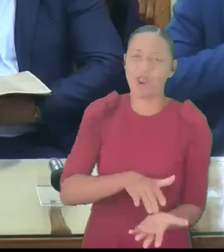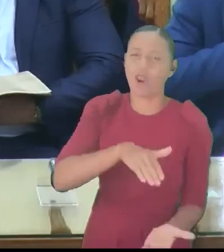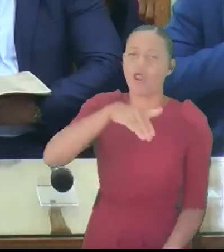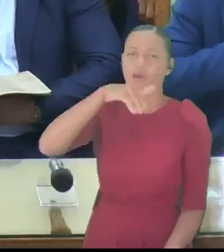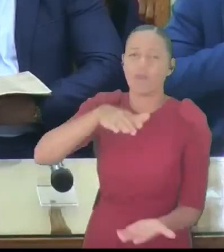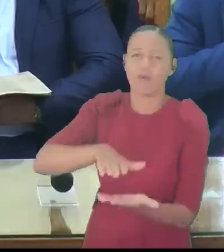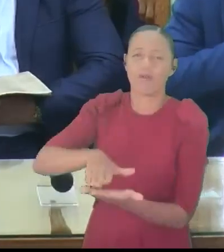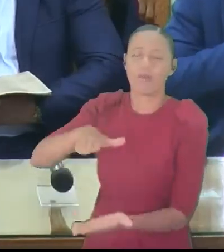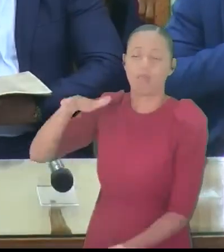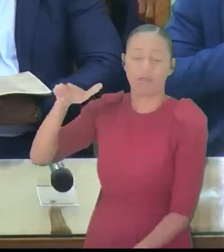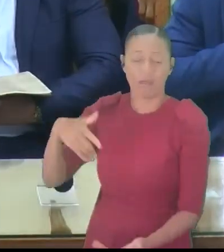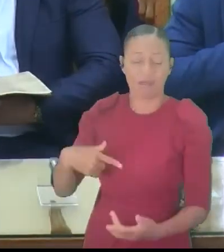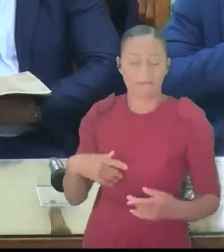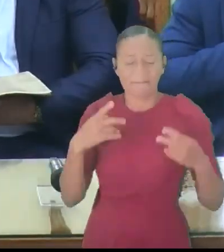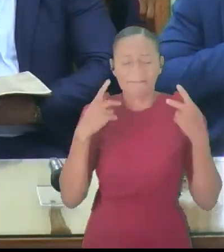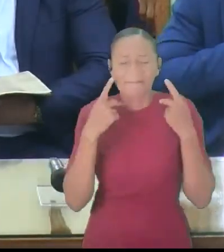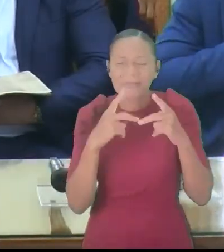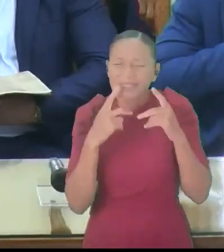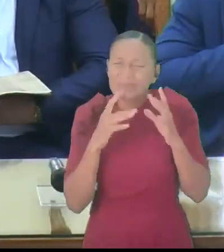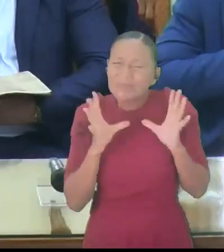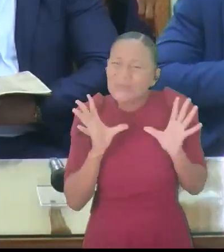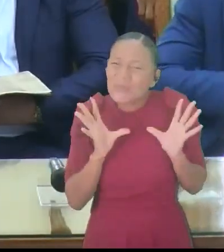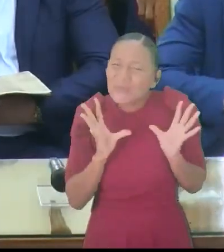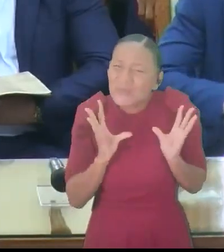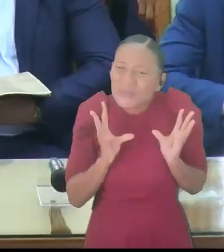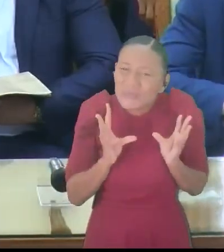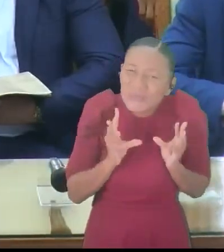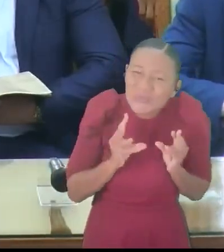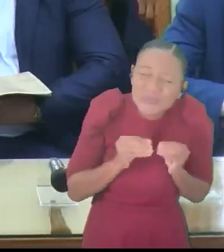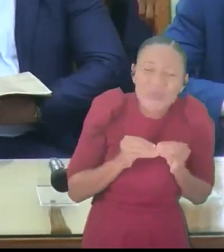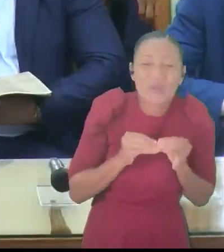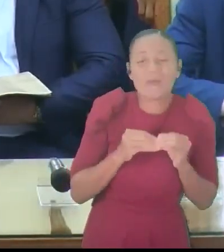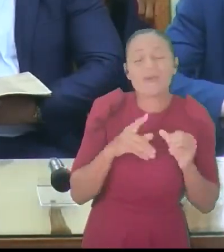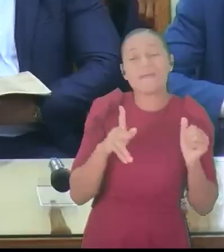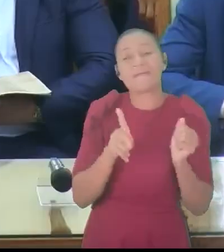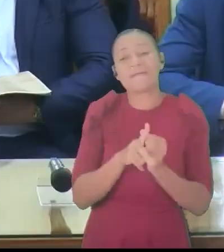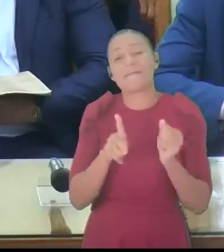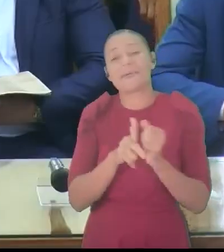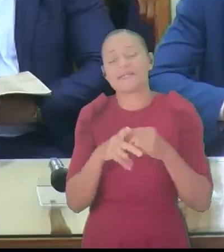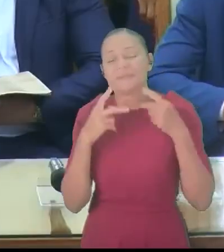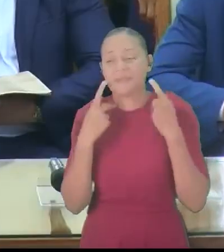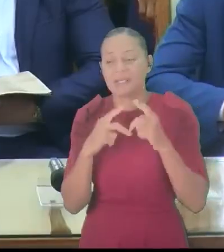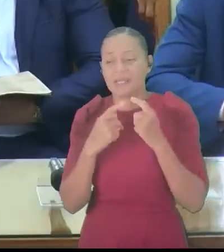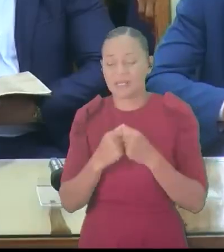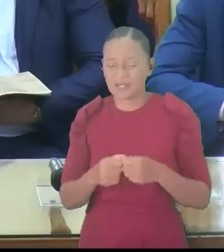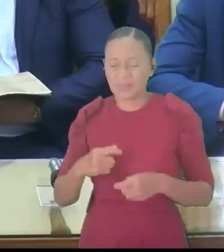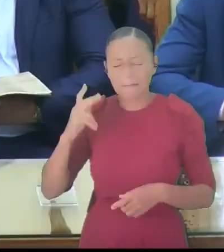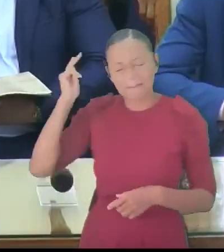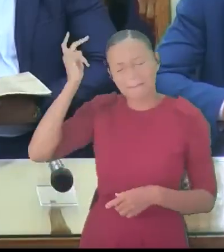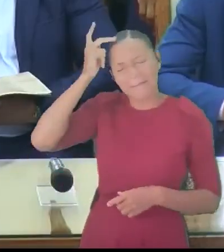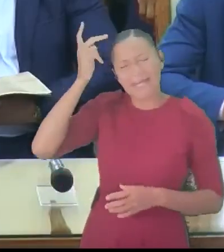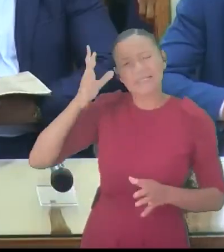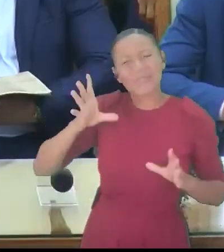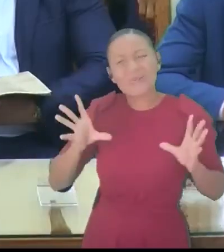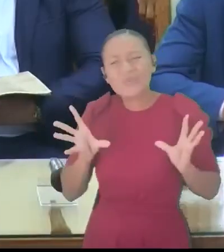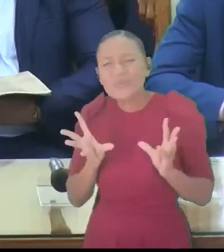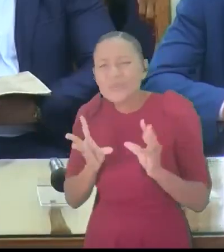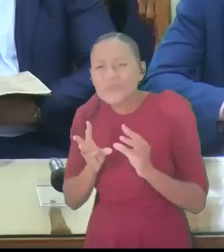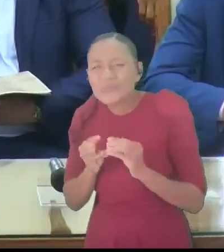Essa pregação que está aqui é o resumo do que Pedro pregou. Aquela pregação do Pentecoste é o